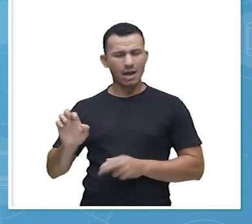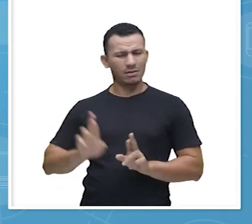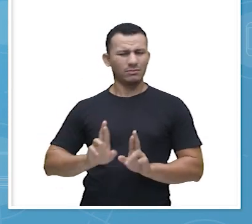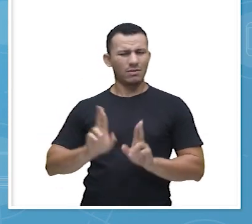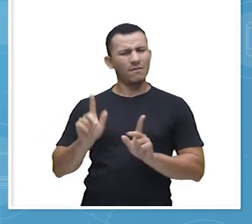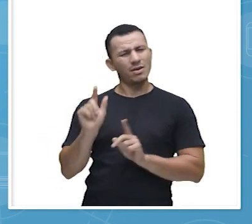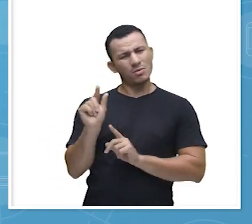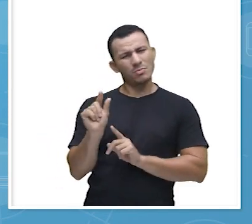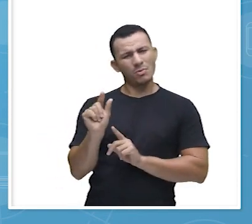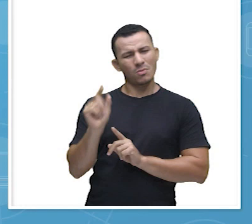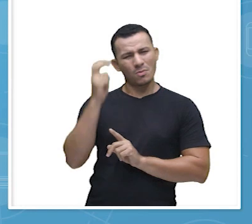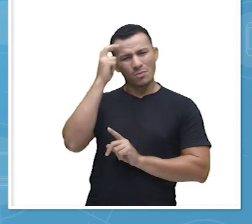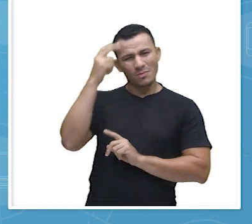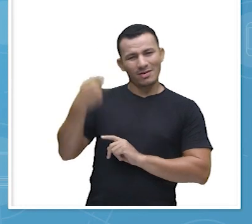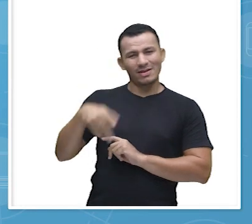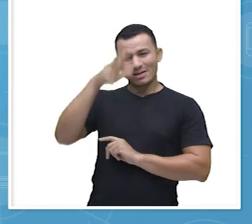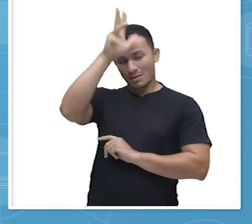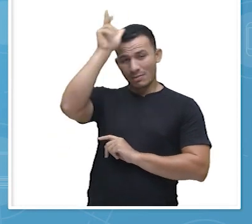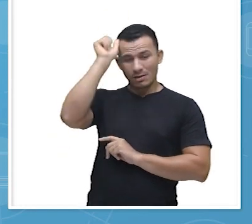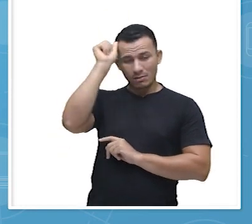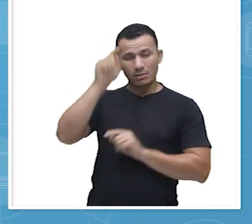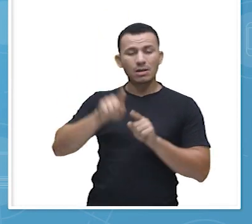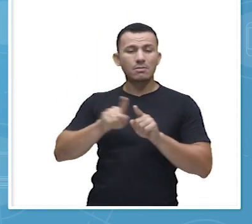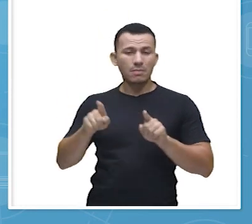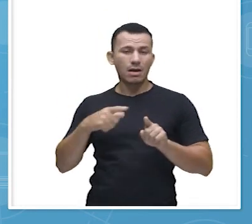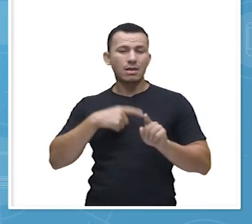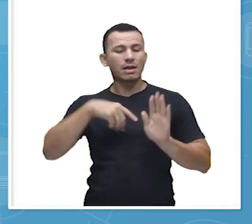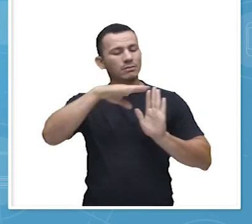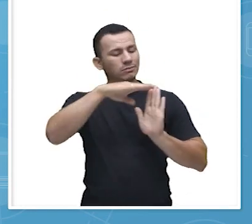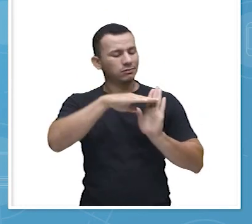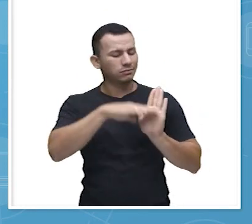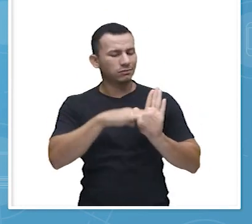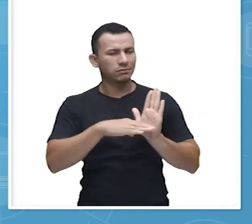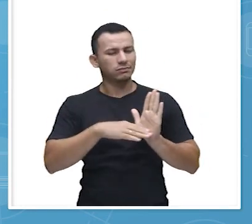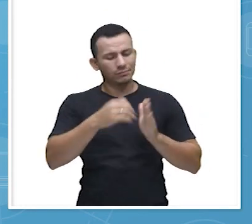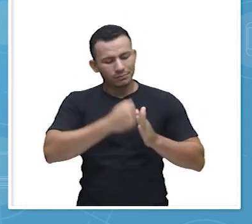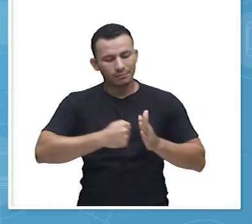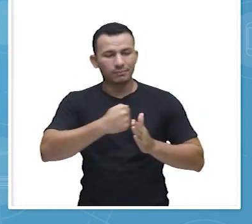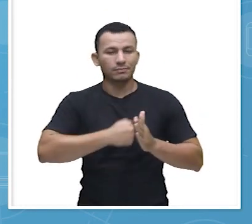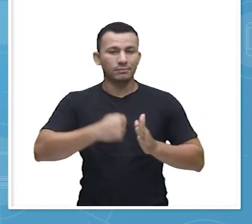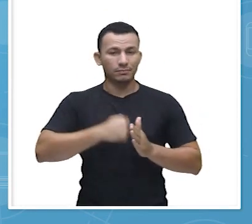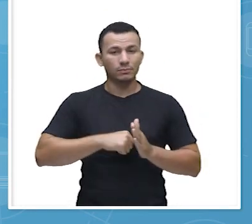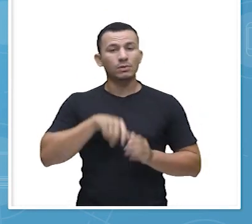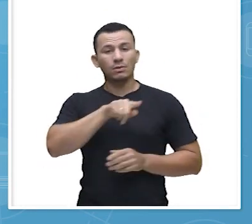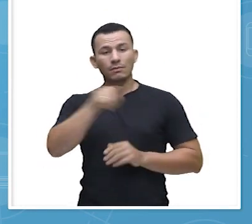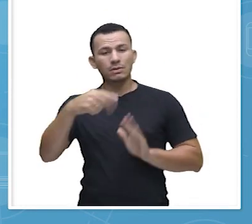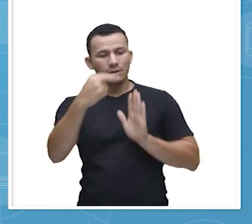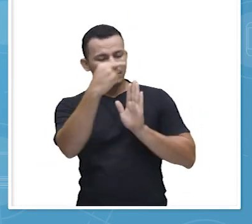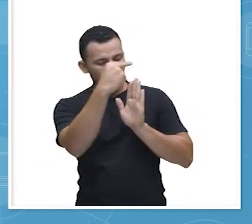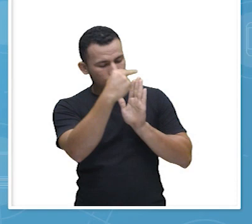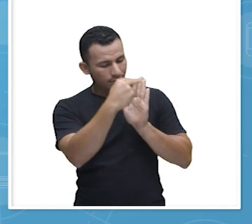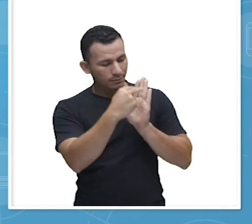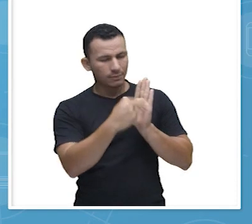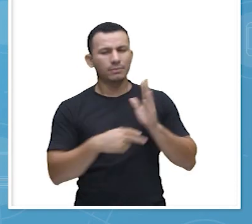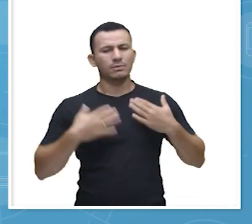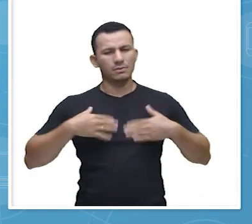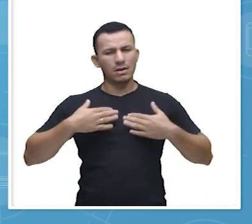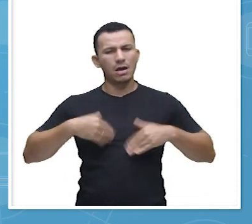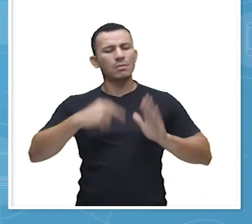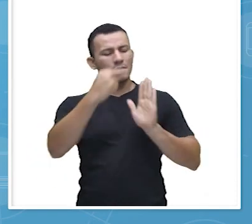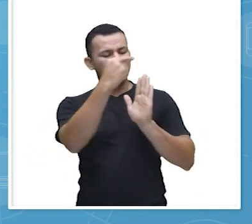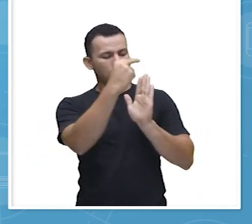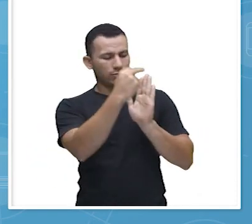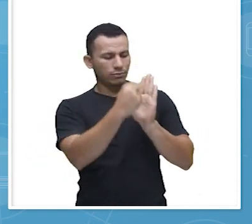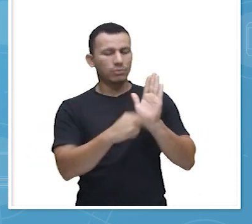aqui, do Amazonas, né? Mas tem aí as instruções. Então, vocês vão ler esse texto com calma, né? Tem duas cartelas